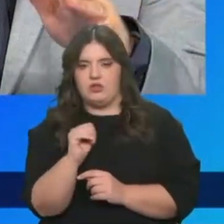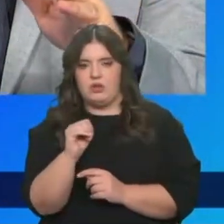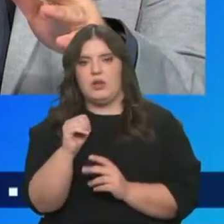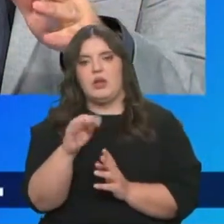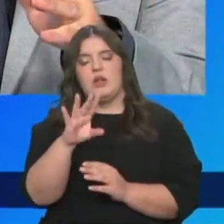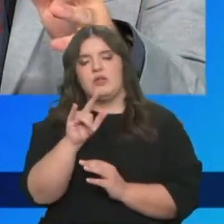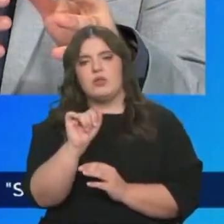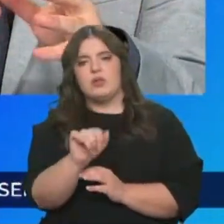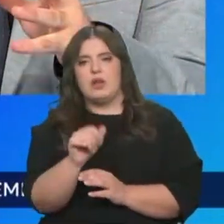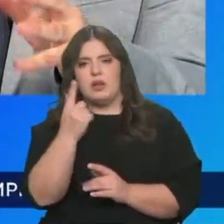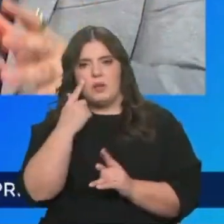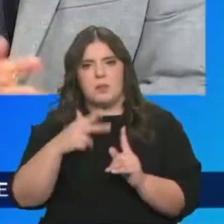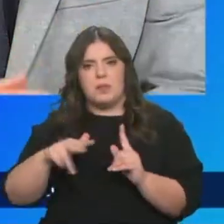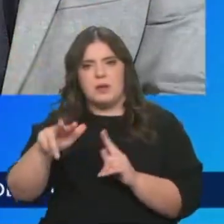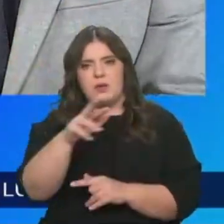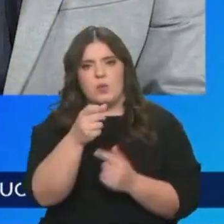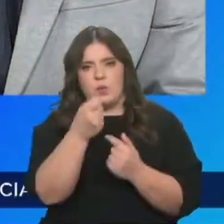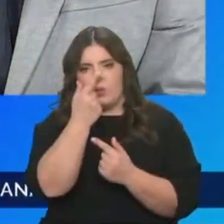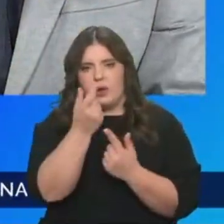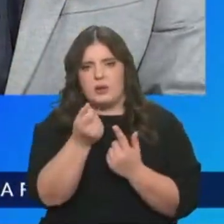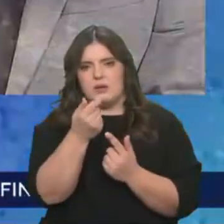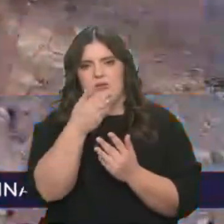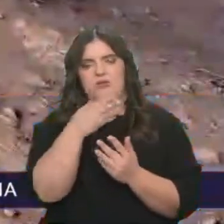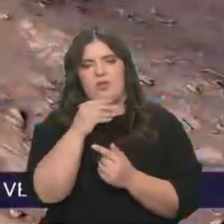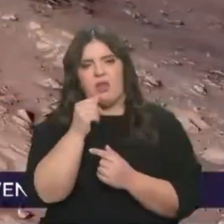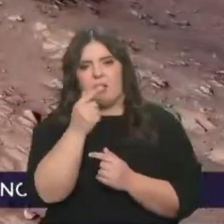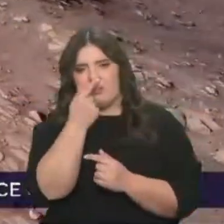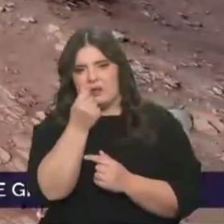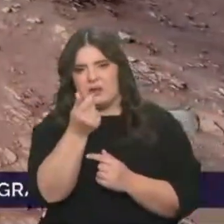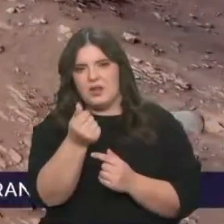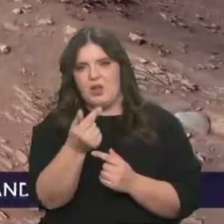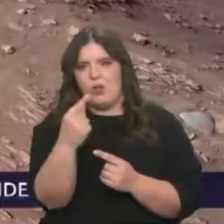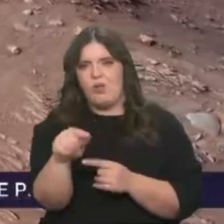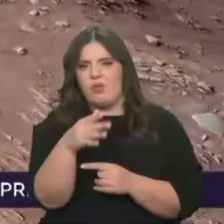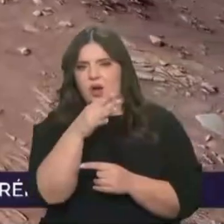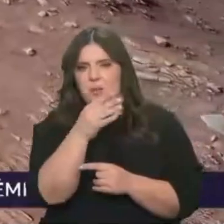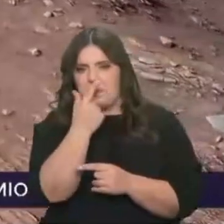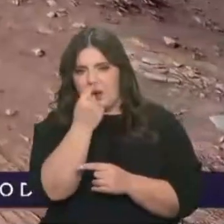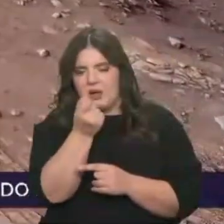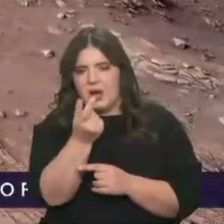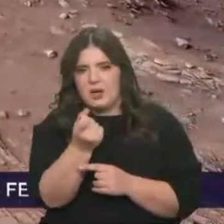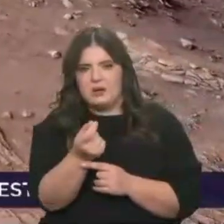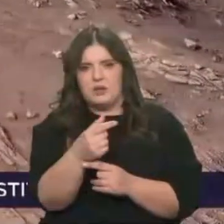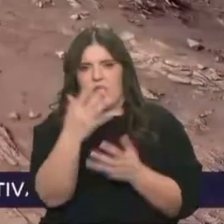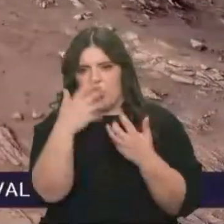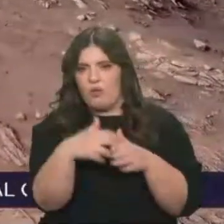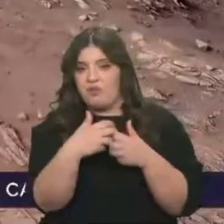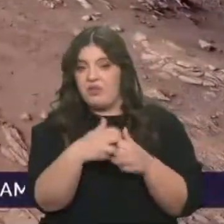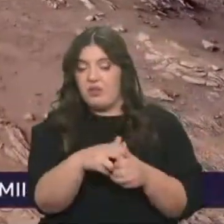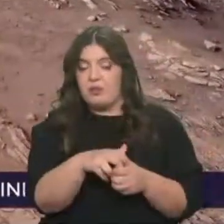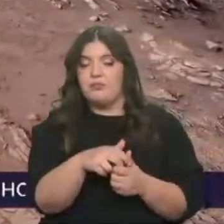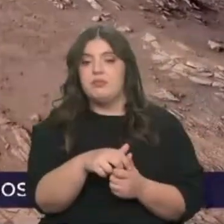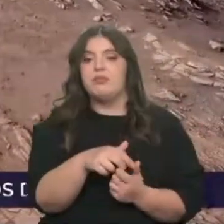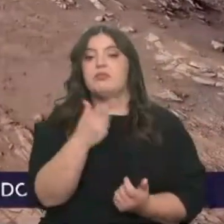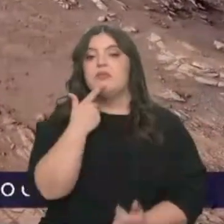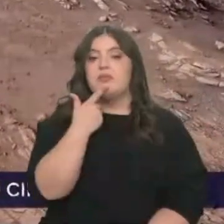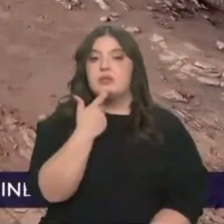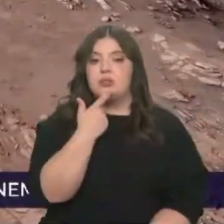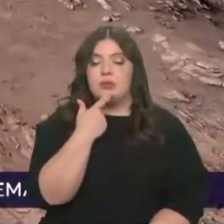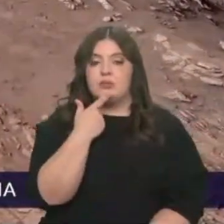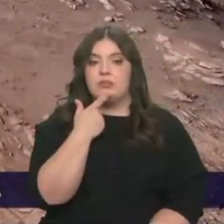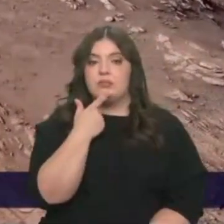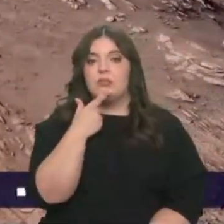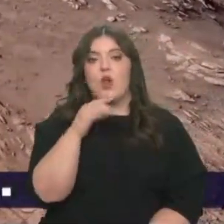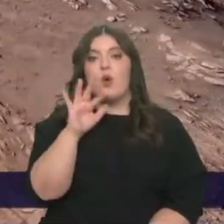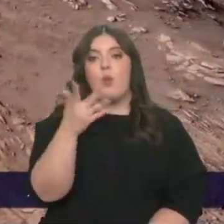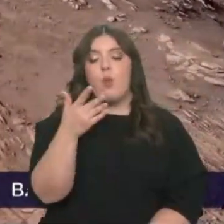ver tem uma paisagem que quase parece muito terrestre, ali parece que houve água, não é? É essa a grande dúvida de Marte, tentar perceber